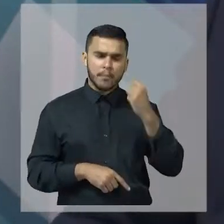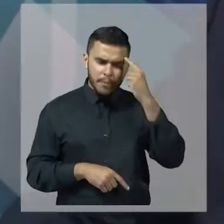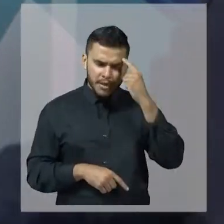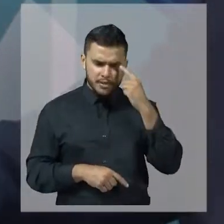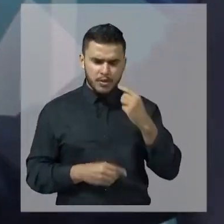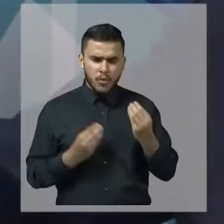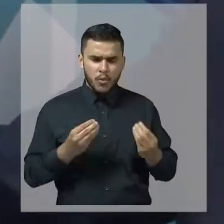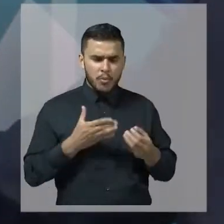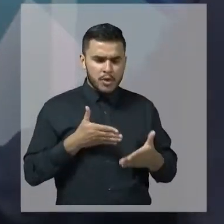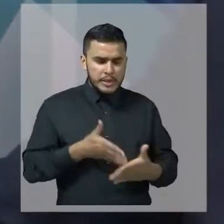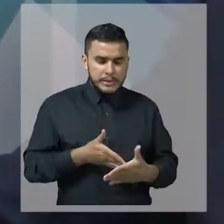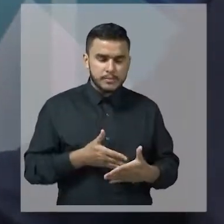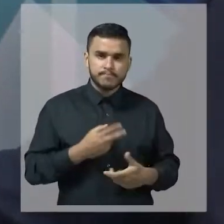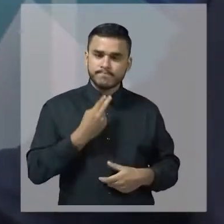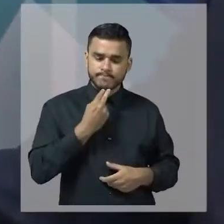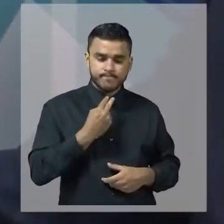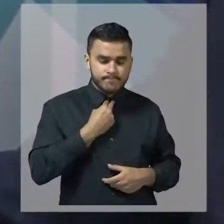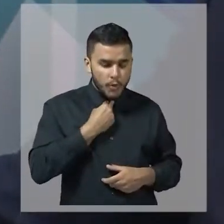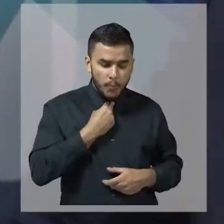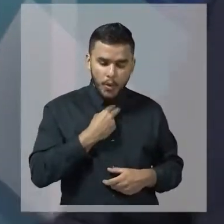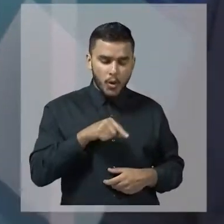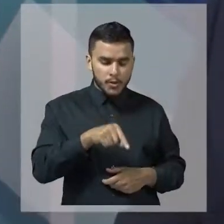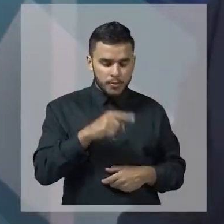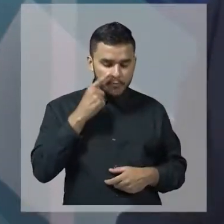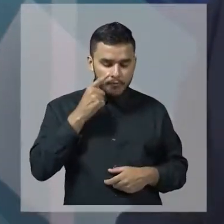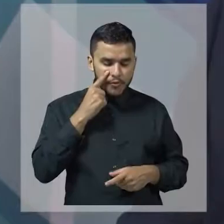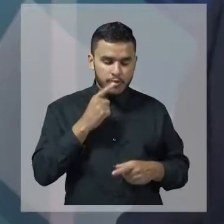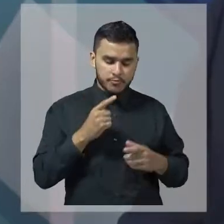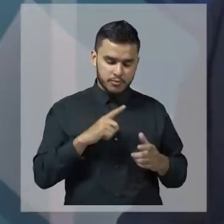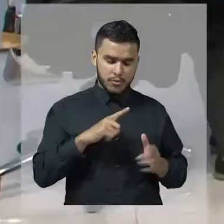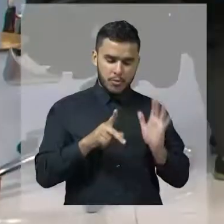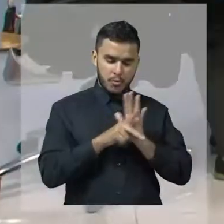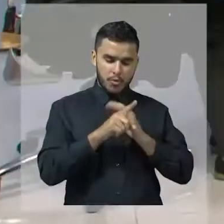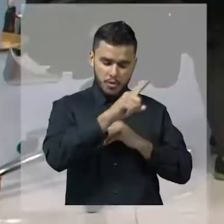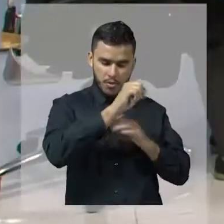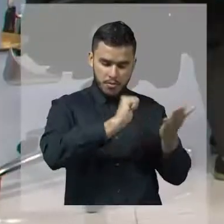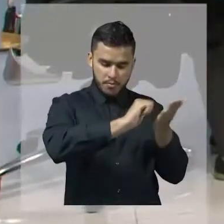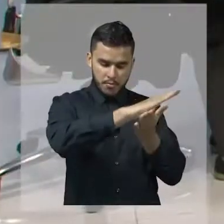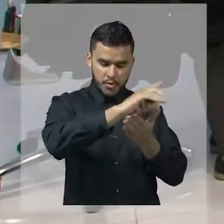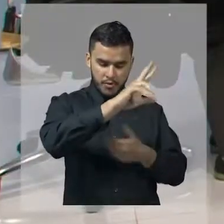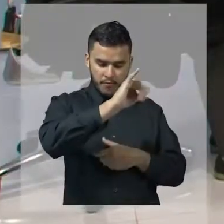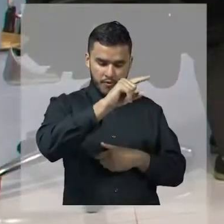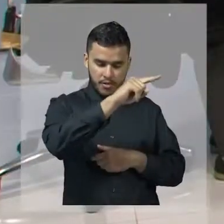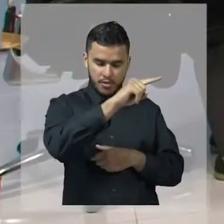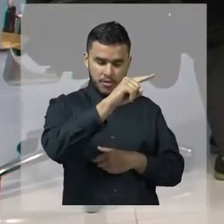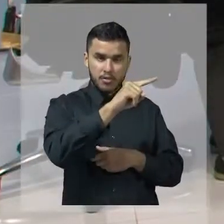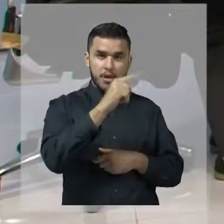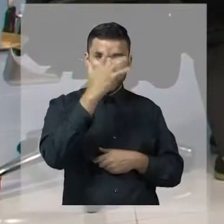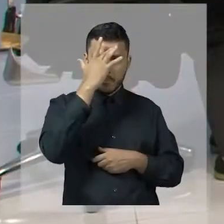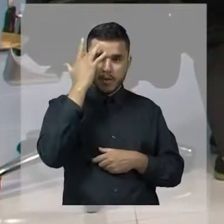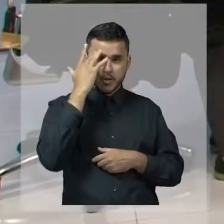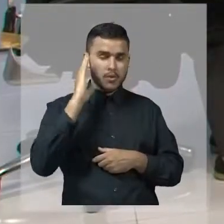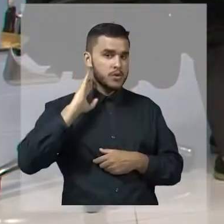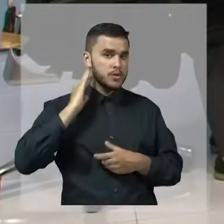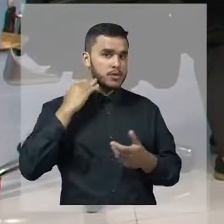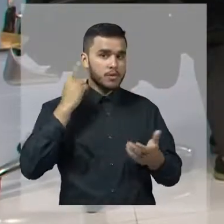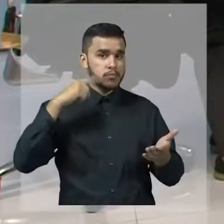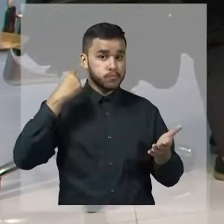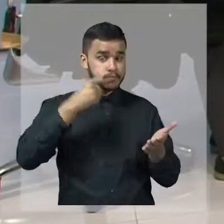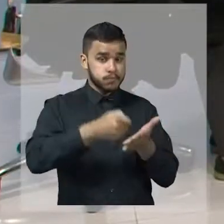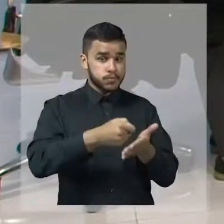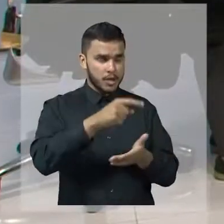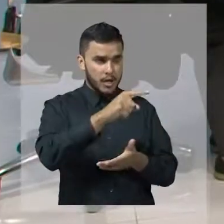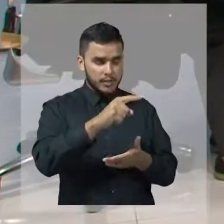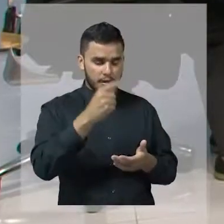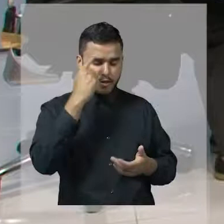impedidas de examinar aqueles pedidos. E mais, o cidadão está com 10, 12 processos